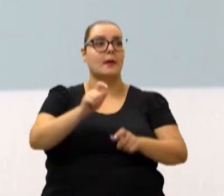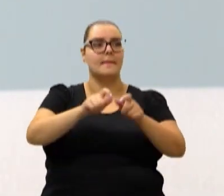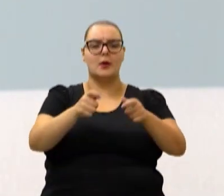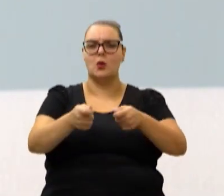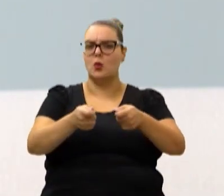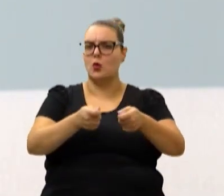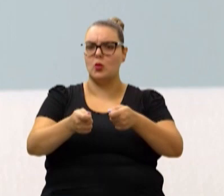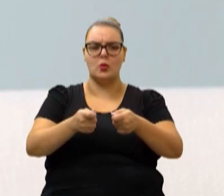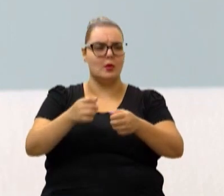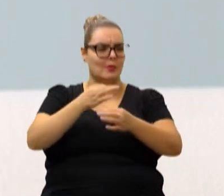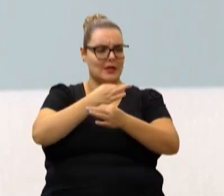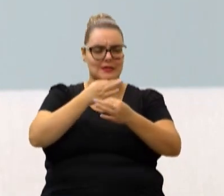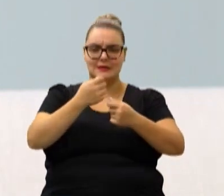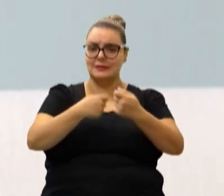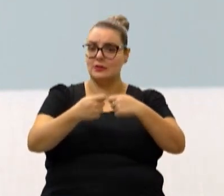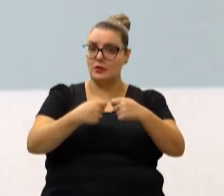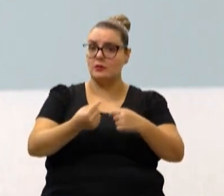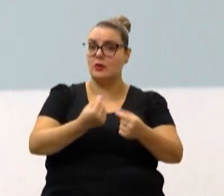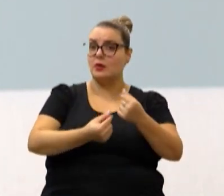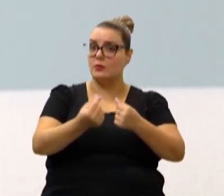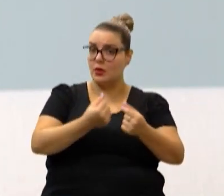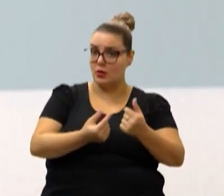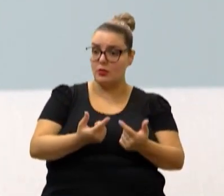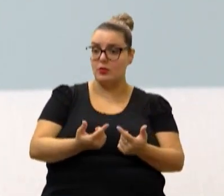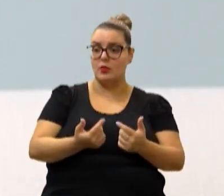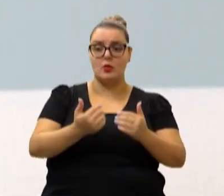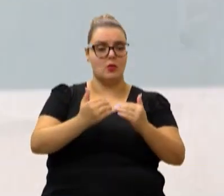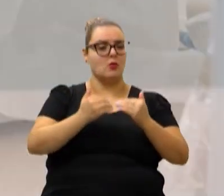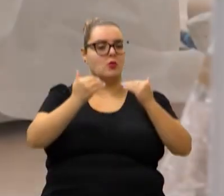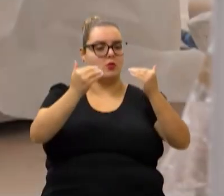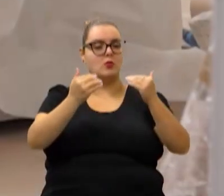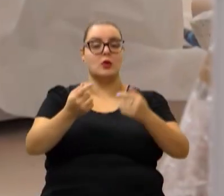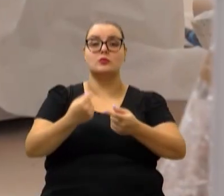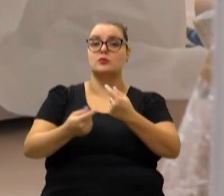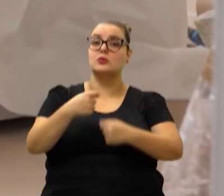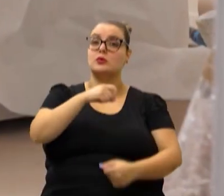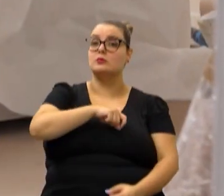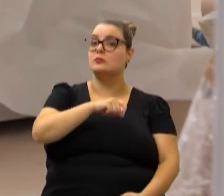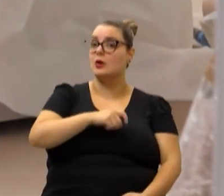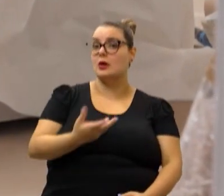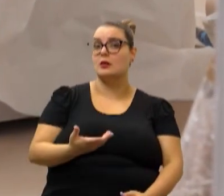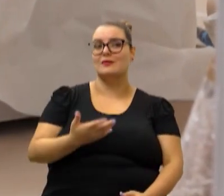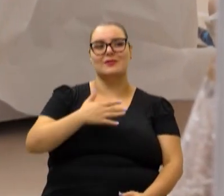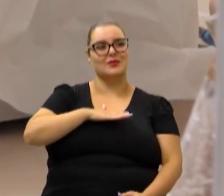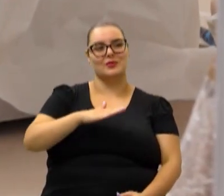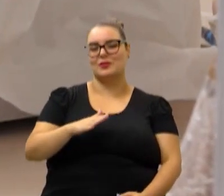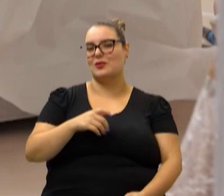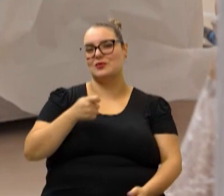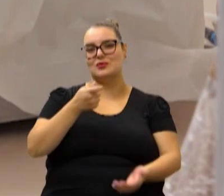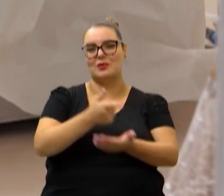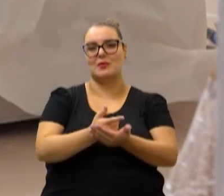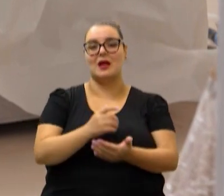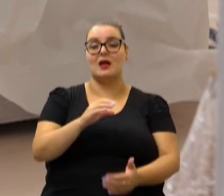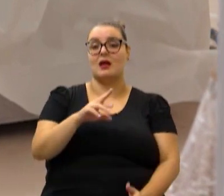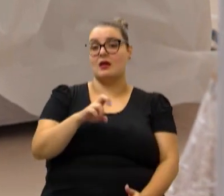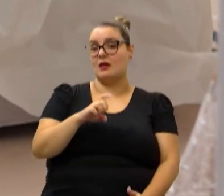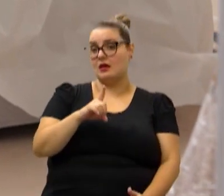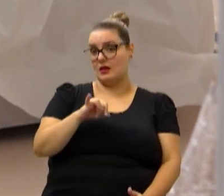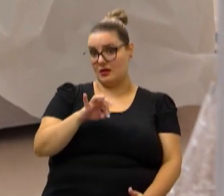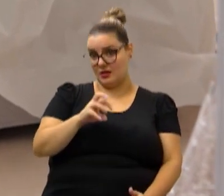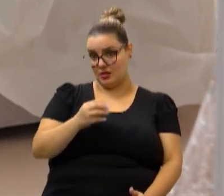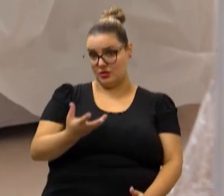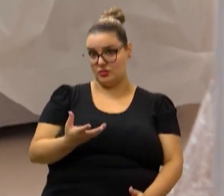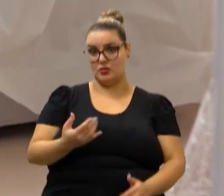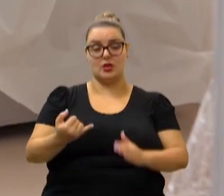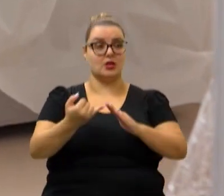é hipercontrolada, tem uma excelente administração financeira, tem um alto nível de renda e que não gosta de comprar crédito. Então,